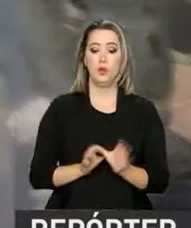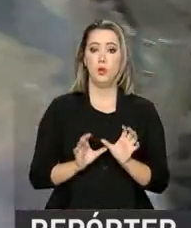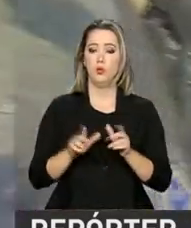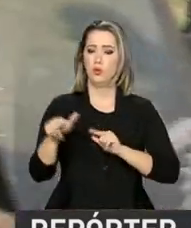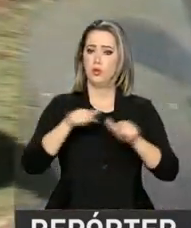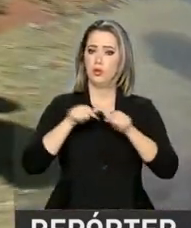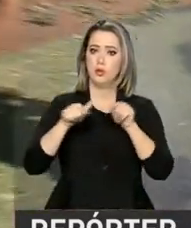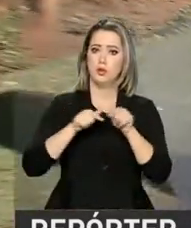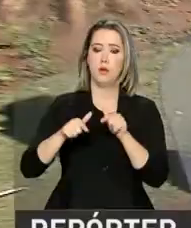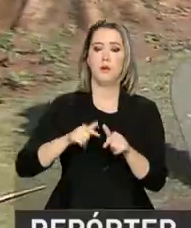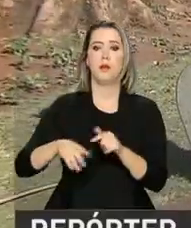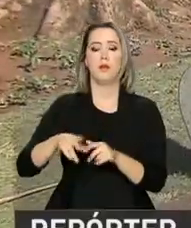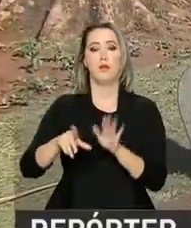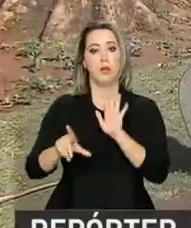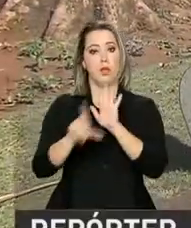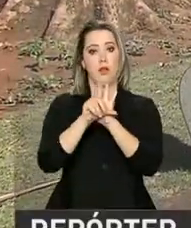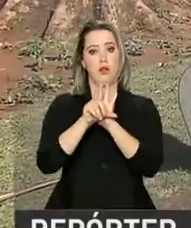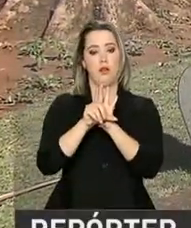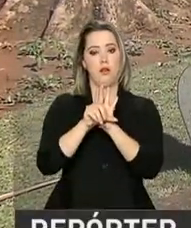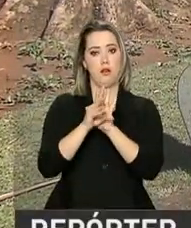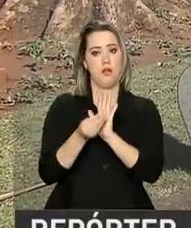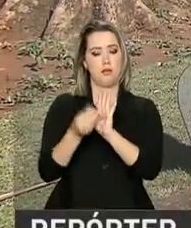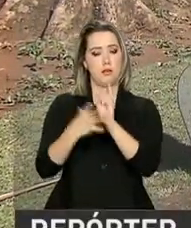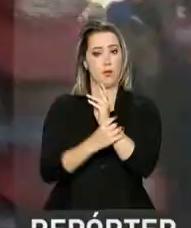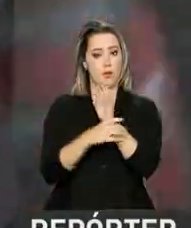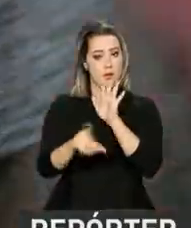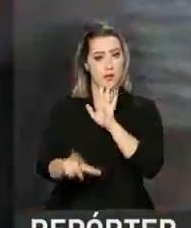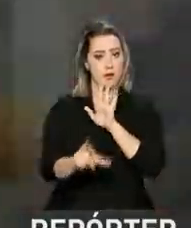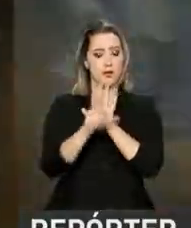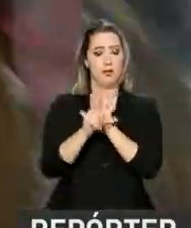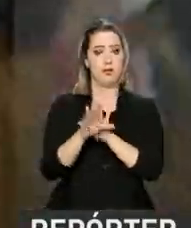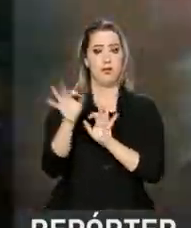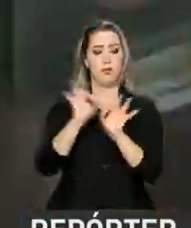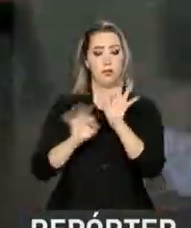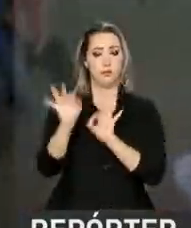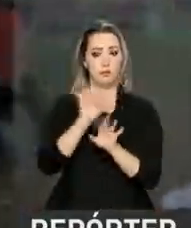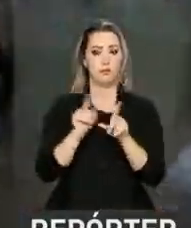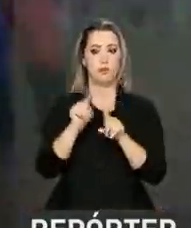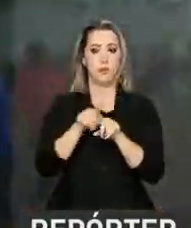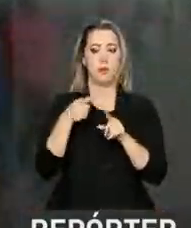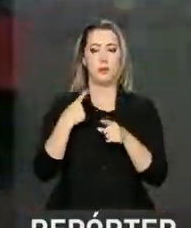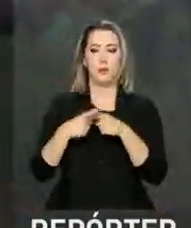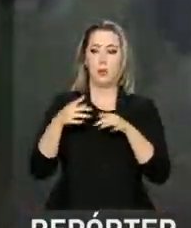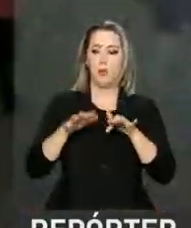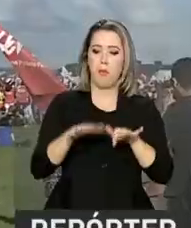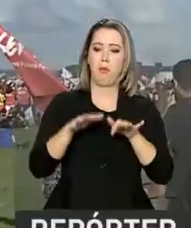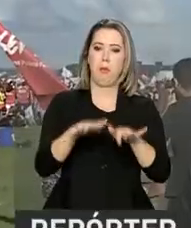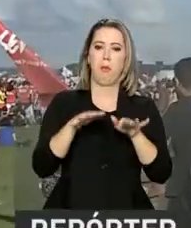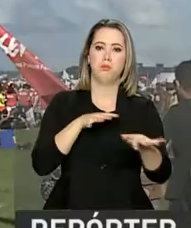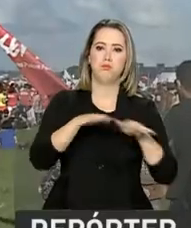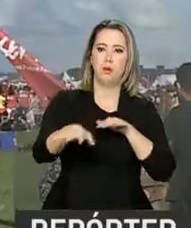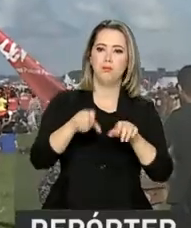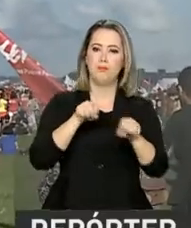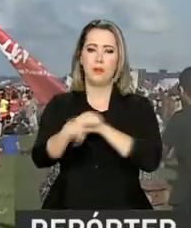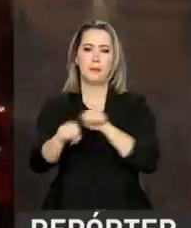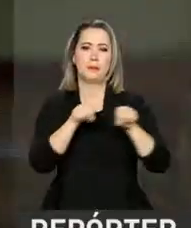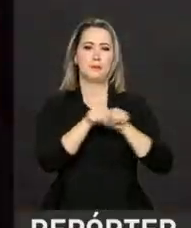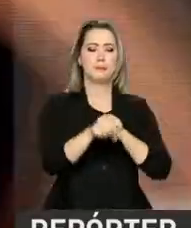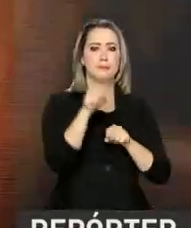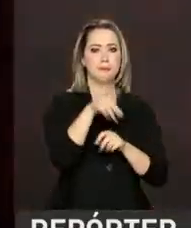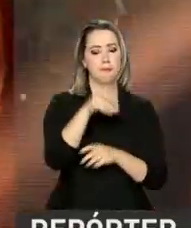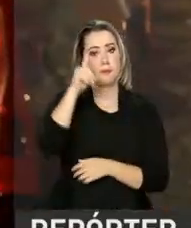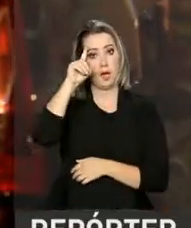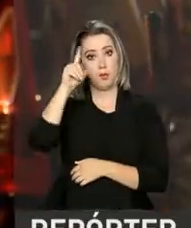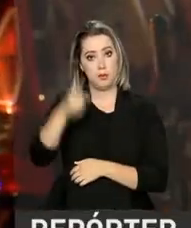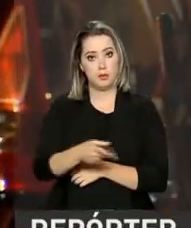da lei e da ordem permitiu que as forças armadas atuassem após o descontrole das manifestações em brasília nesta quarta-feira o decreto